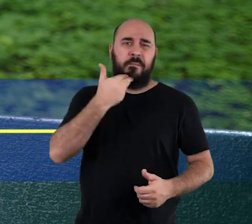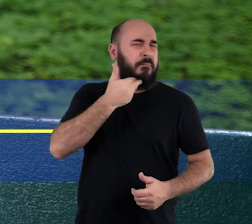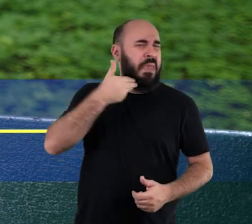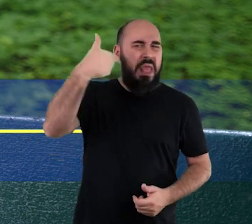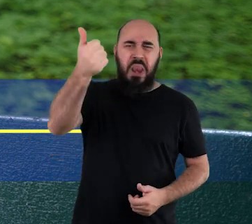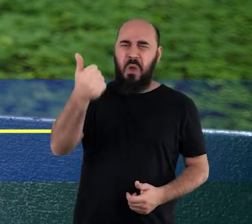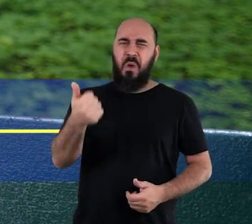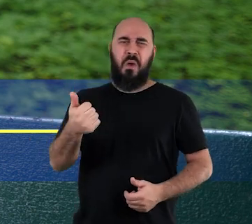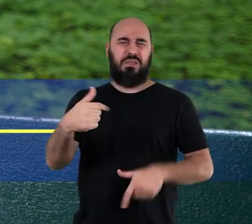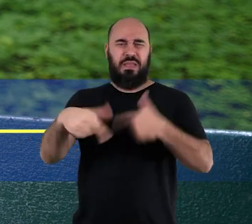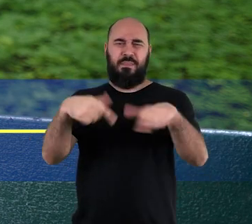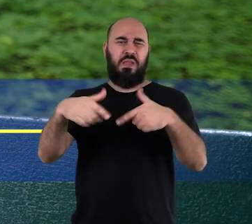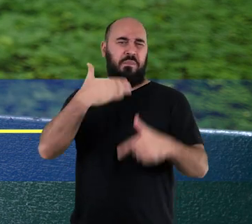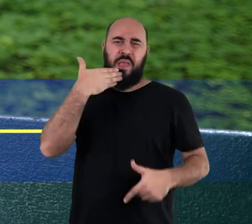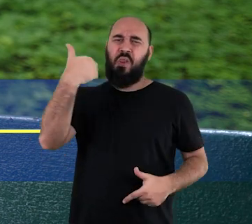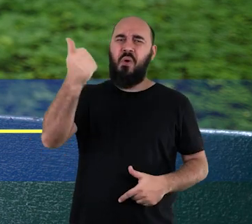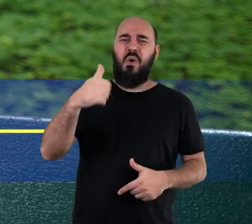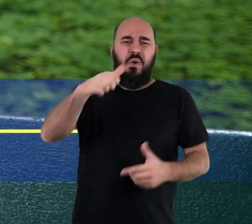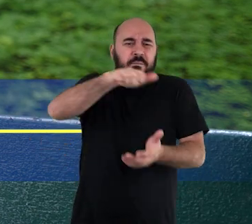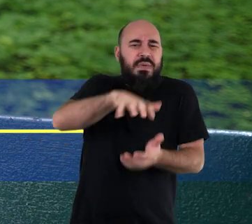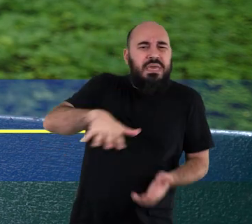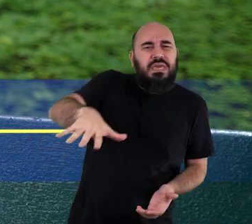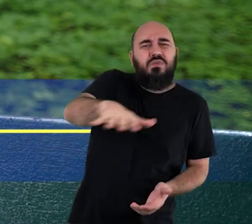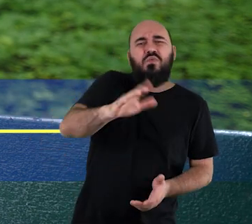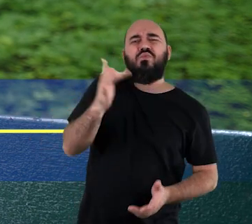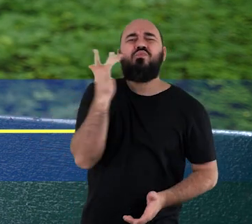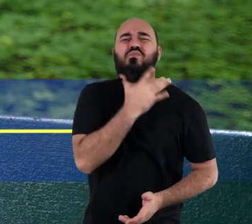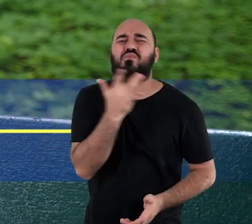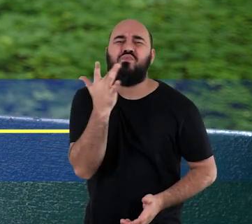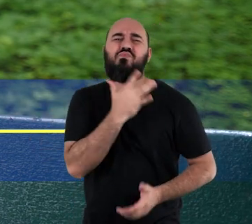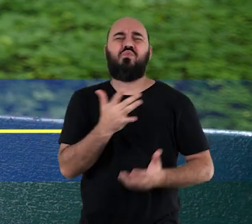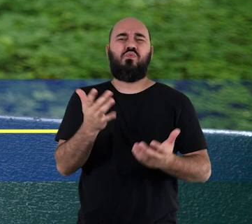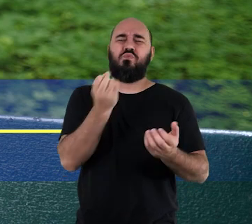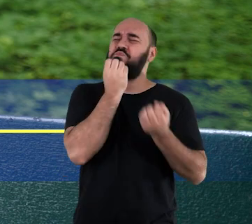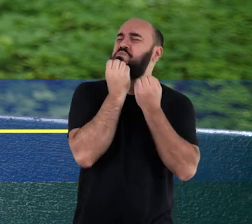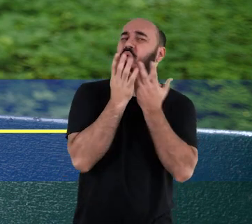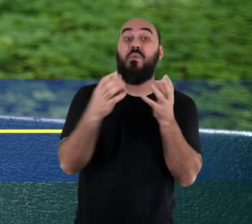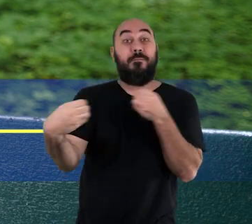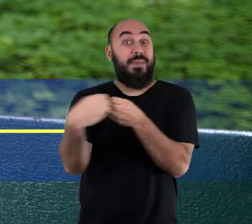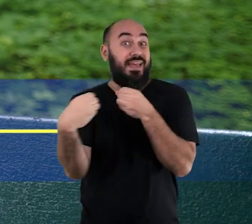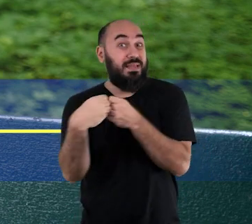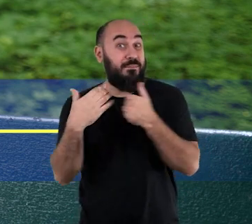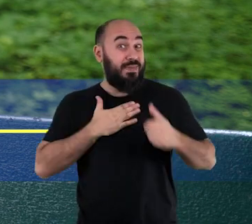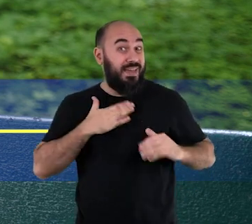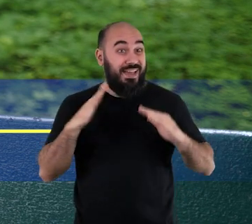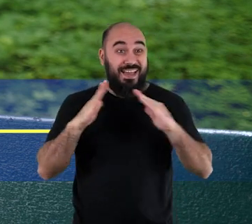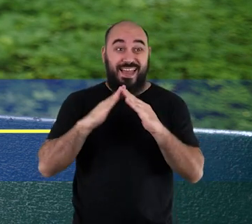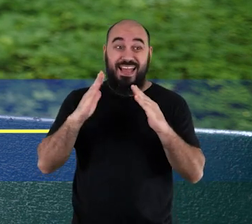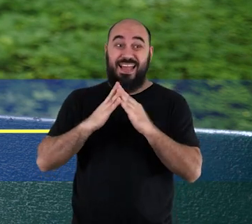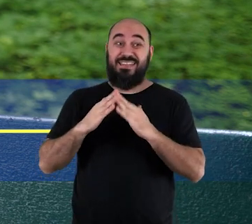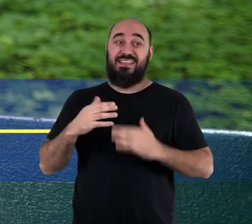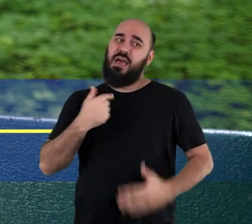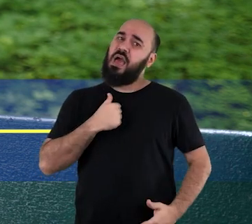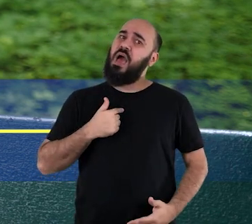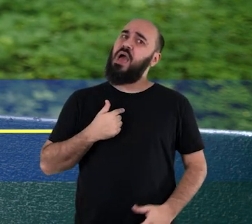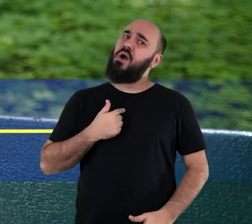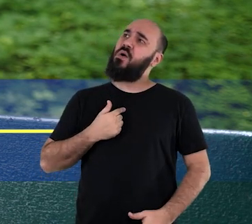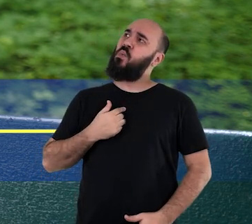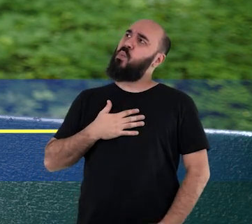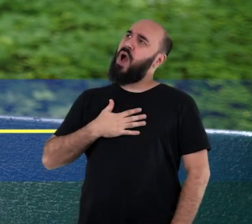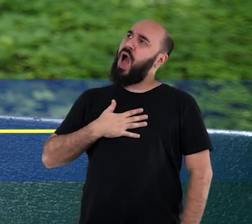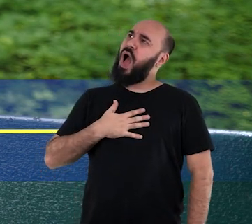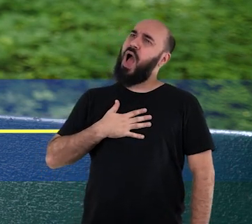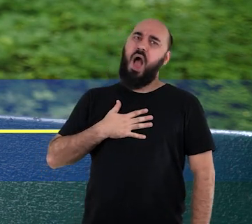próximo de casa, um ambiente gostoso de trabalhar. E comecei então a me aprofundar mais também